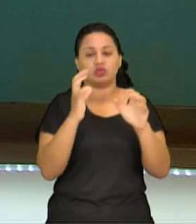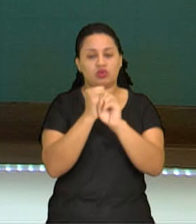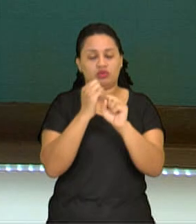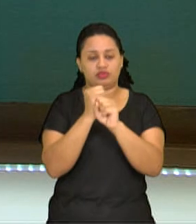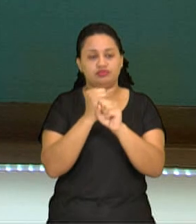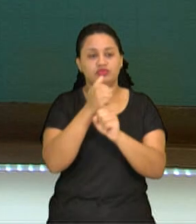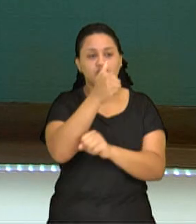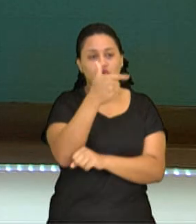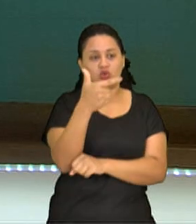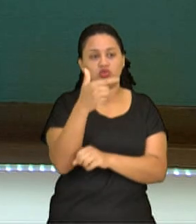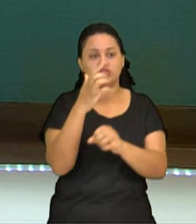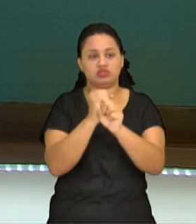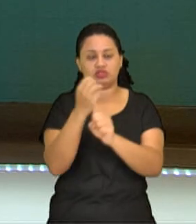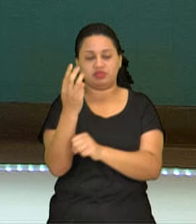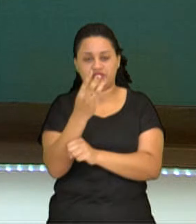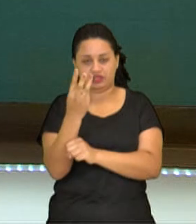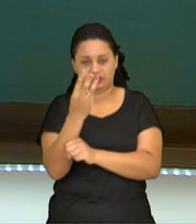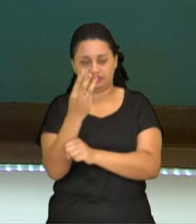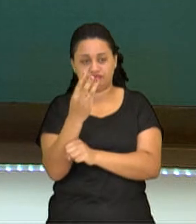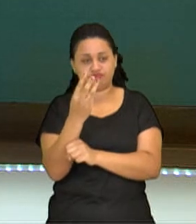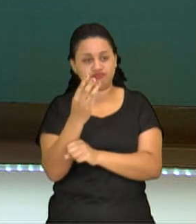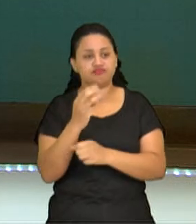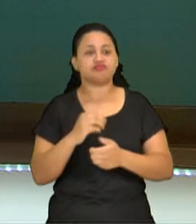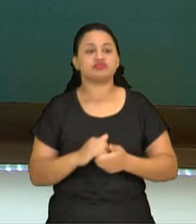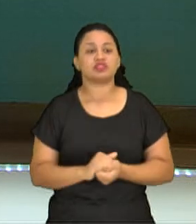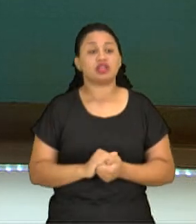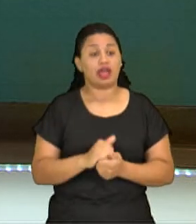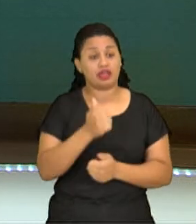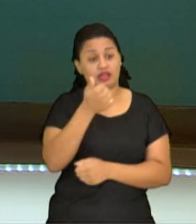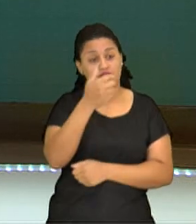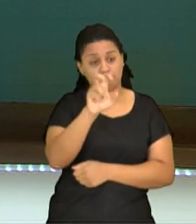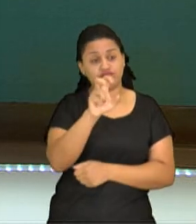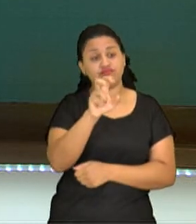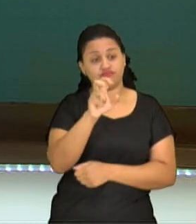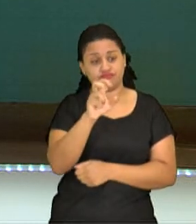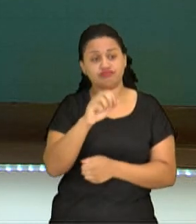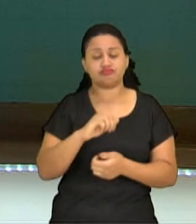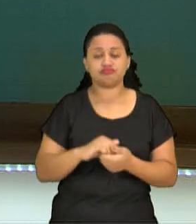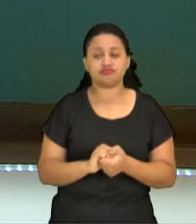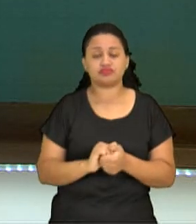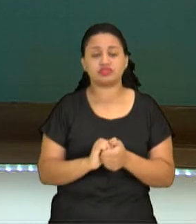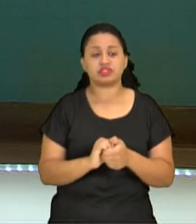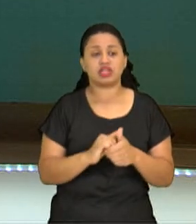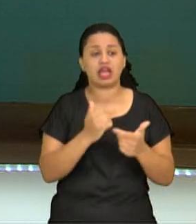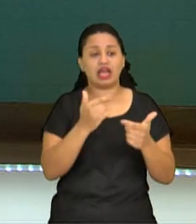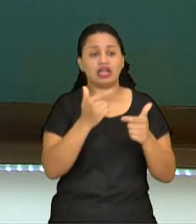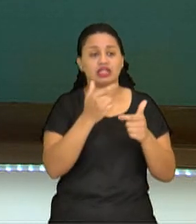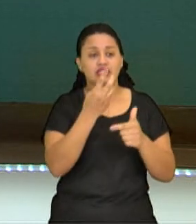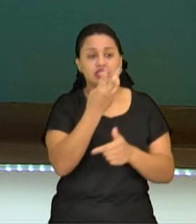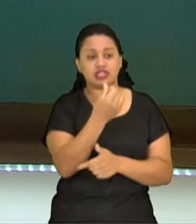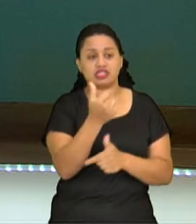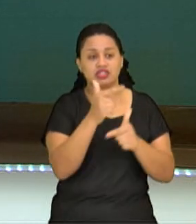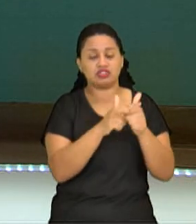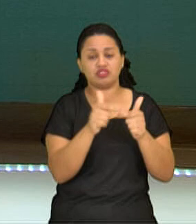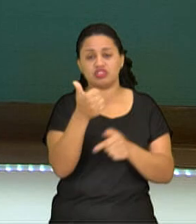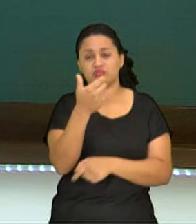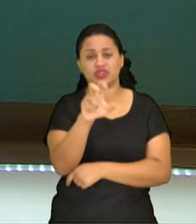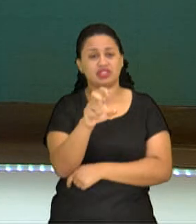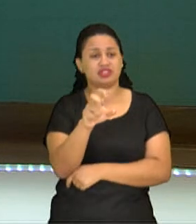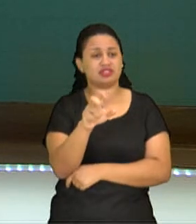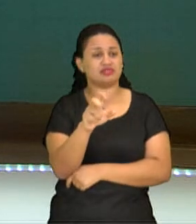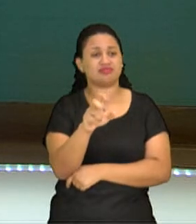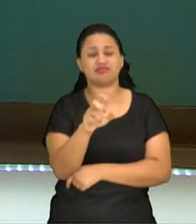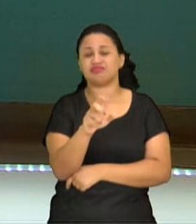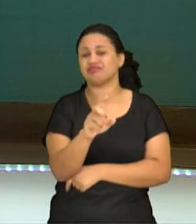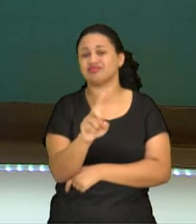adição. Então, 12 mais 3. 12 mais 3, 15. Então, vai ficar 36 dividido por 15,